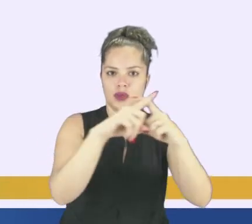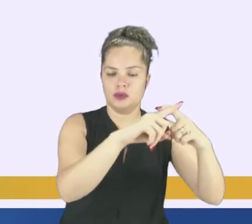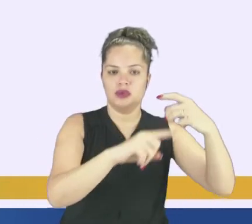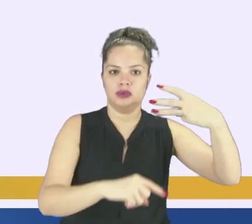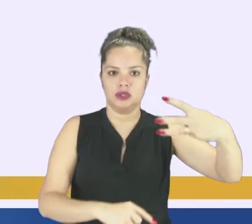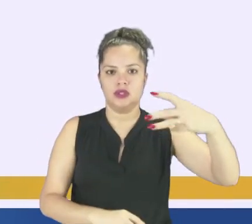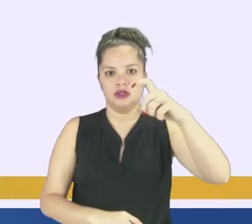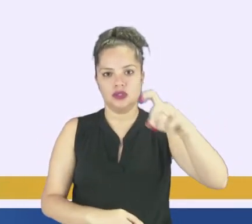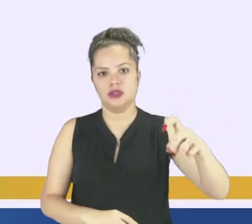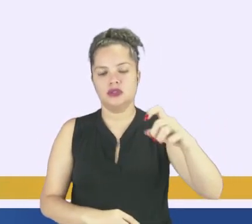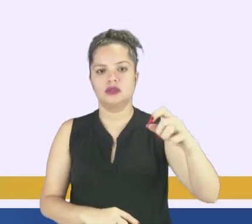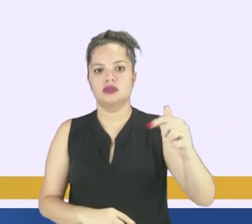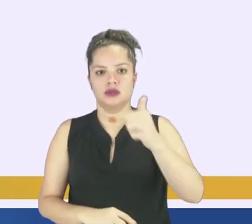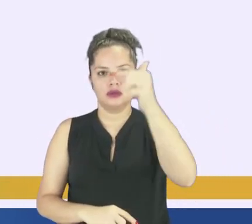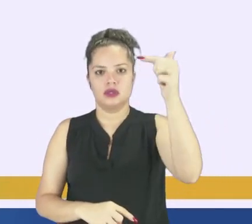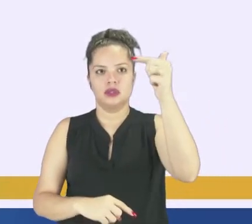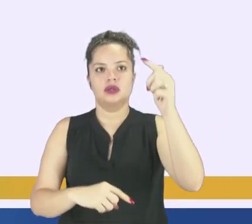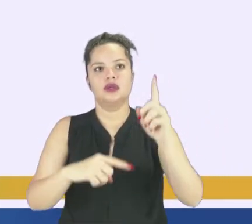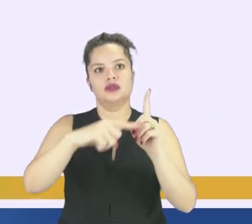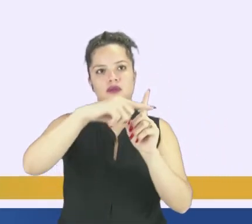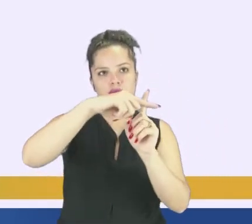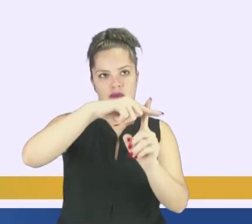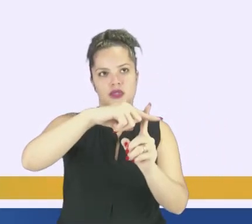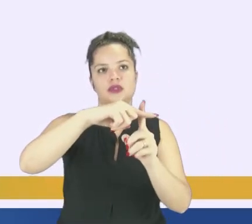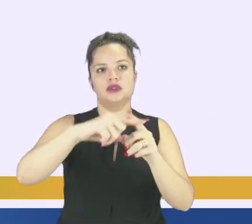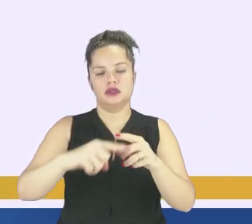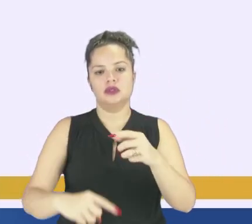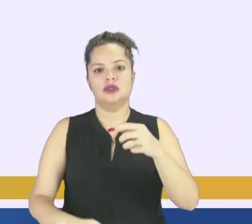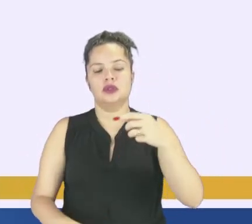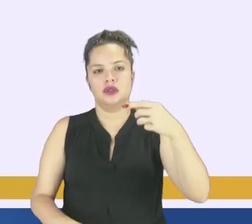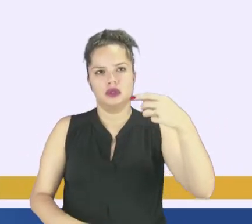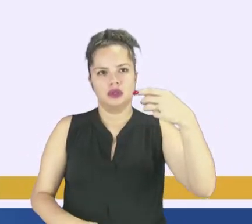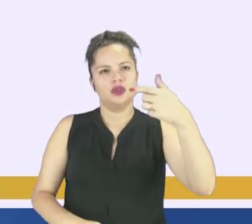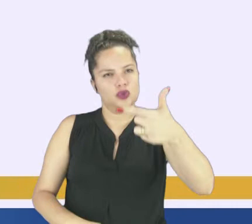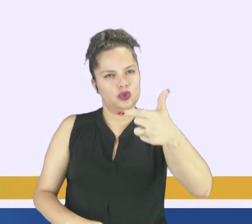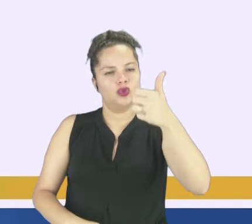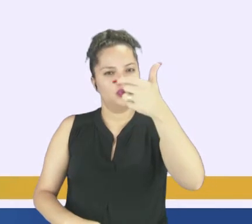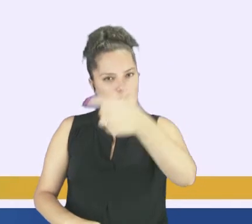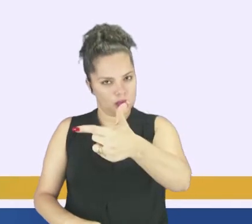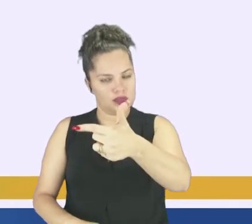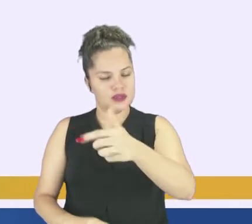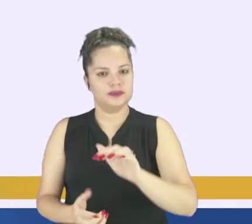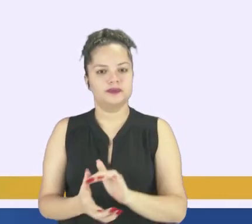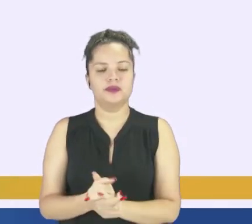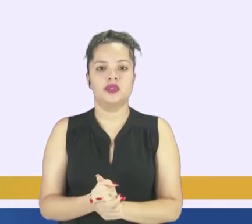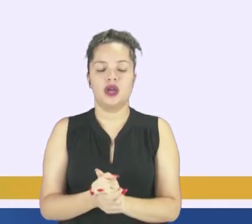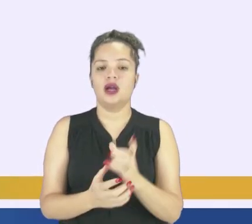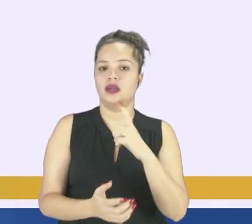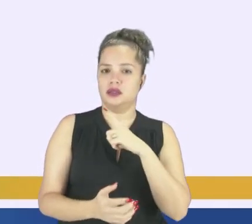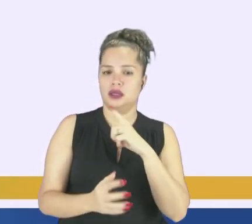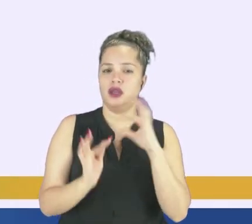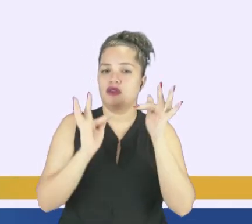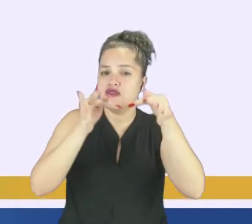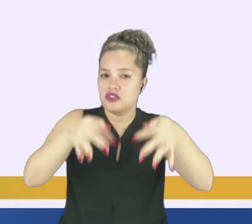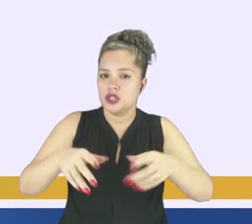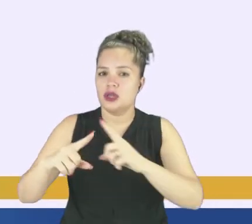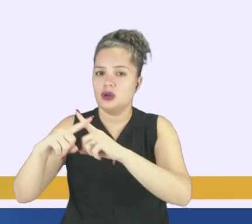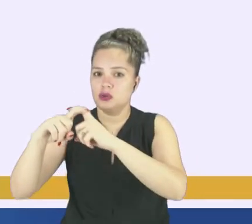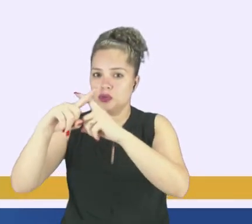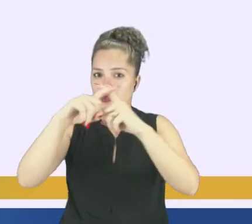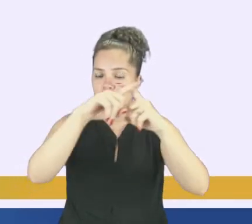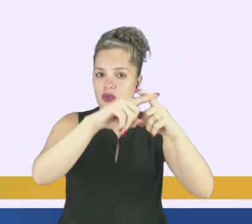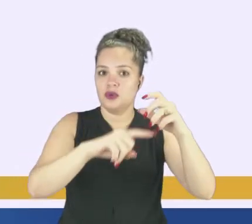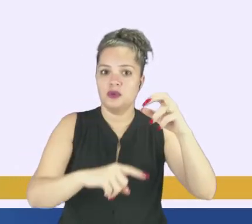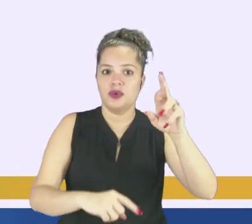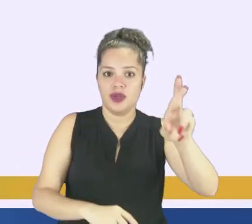quadrado menos 4x mais 12. E aí, tem essa parte que final do polinômio, que é o r de x, que é a